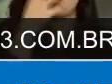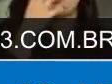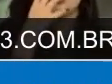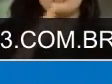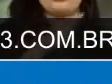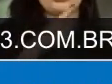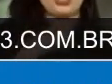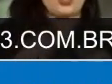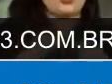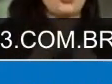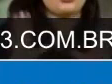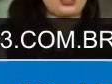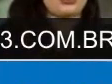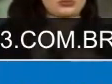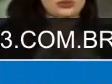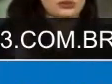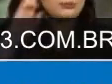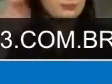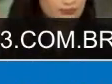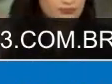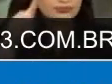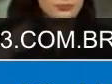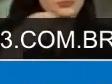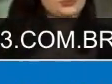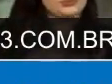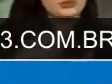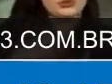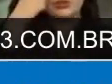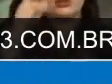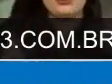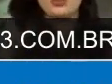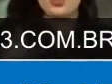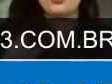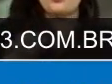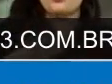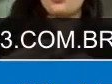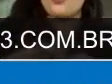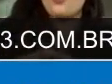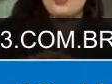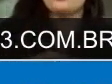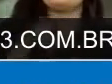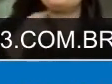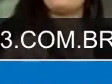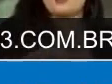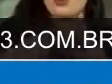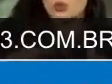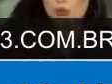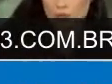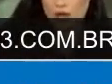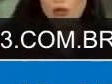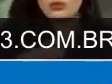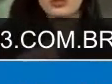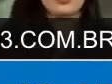tutores que se uniu para cobrar responsabilidades. O propileno glicol é usado em rações e alimentos humanos, como espessante